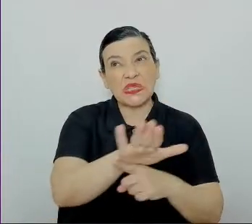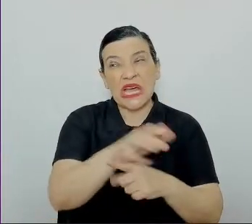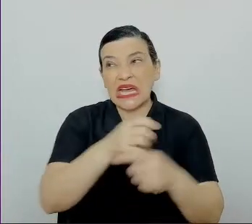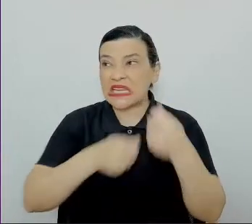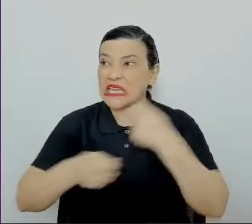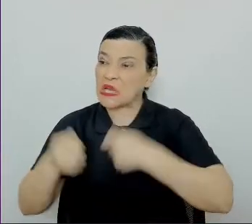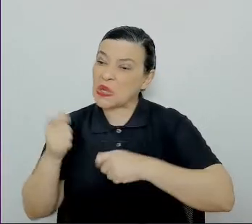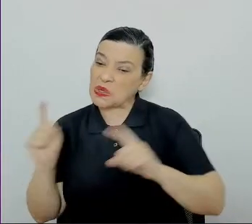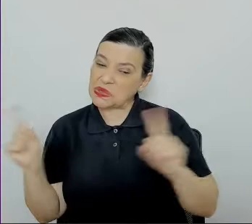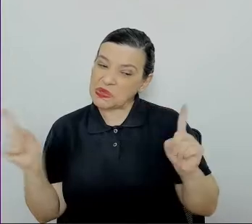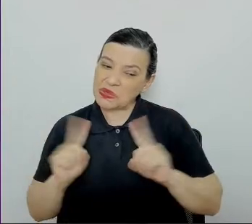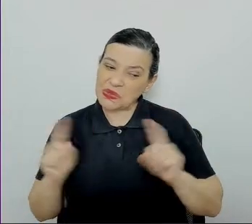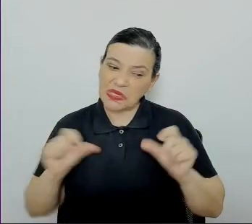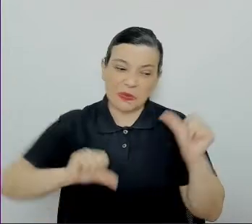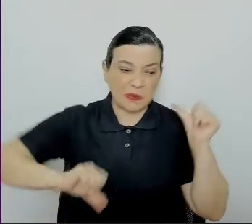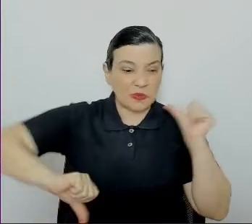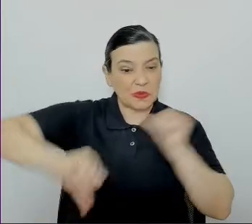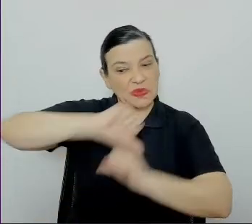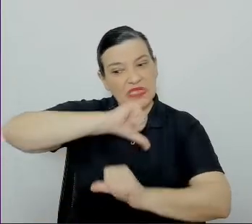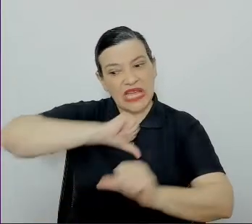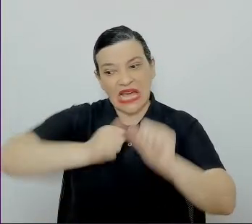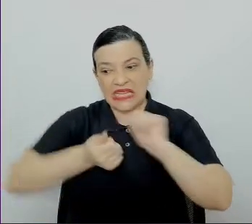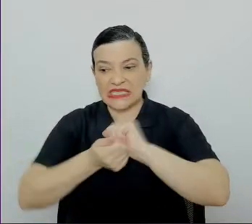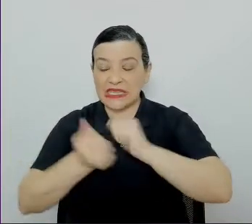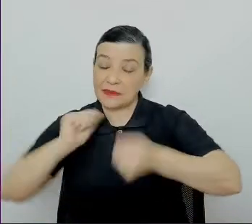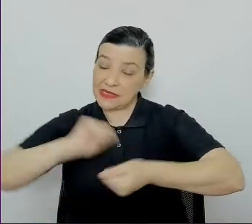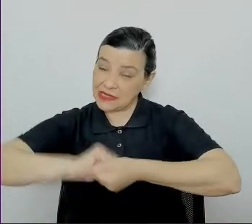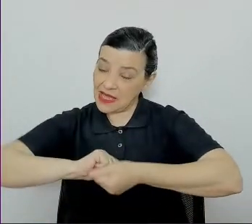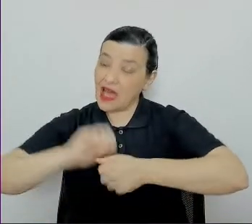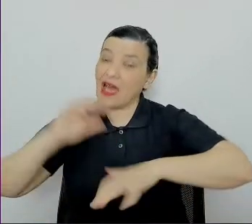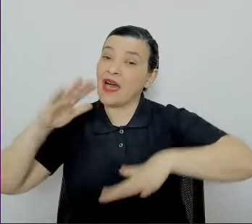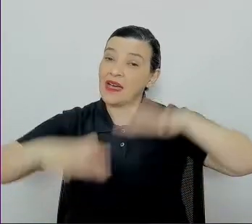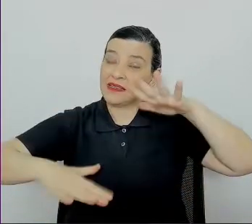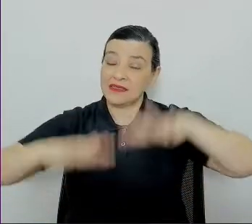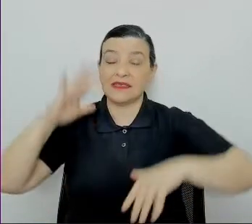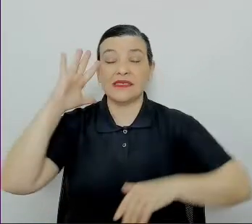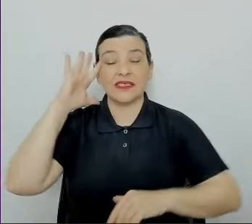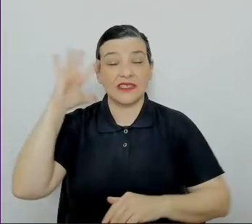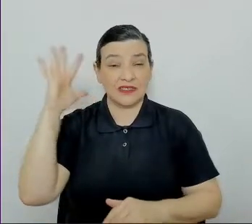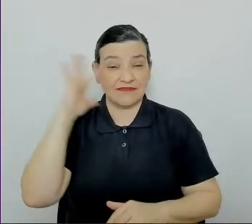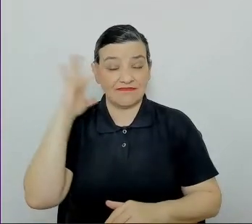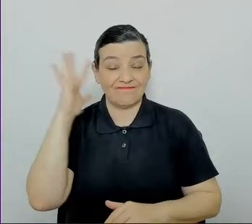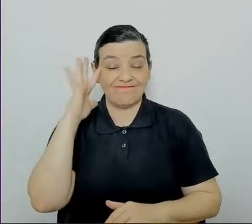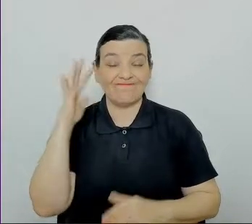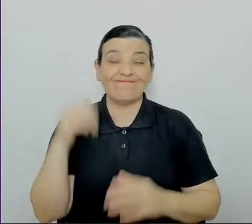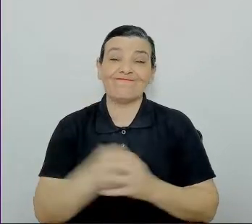voltar atrás. Às vezes é difícil a gente entender o que a gente fez teve algum impacto.